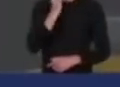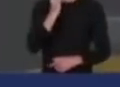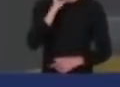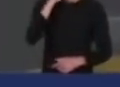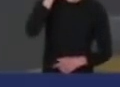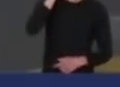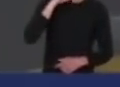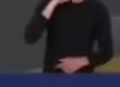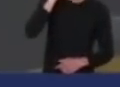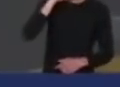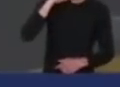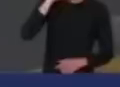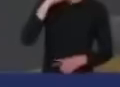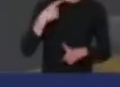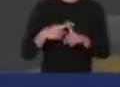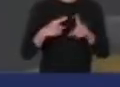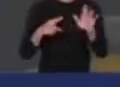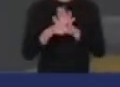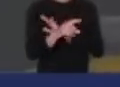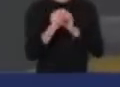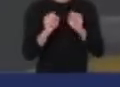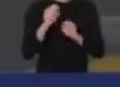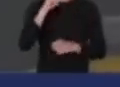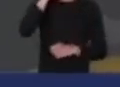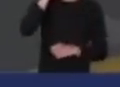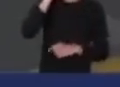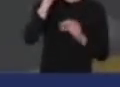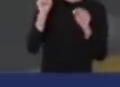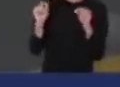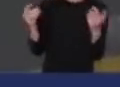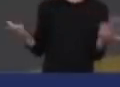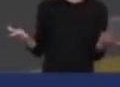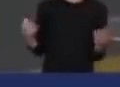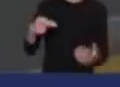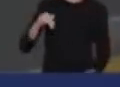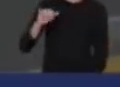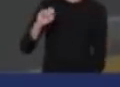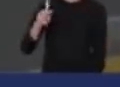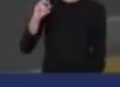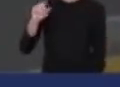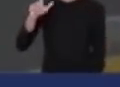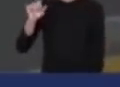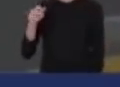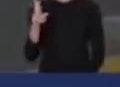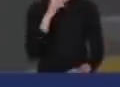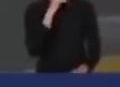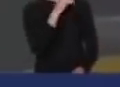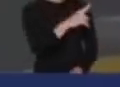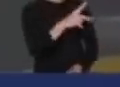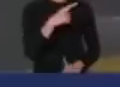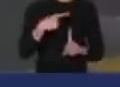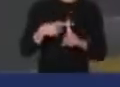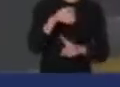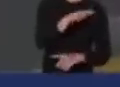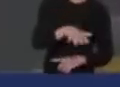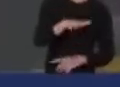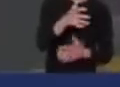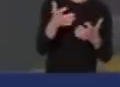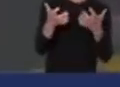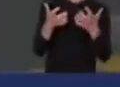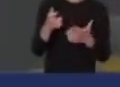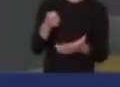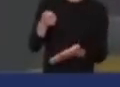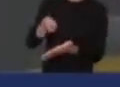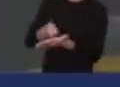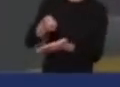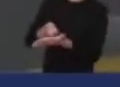é despreparado. Ele tem 26 anos, mas já é muito preparado, muito inteligente, muito qualificado. E ele